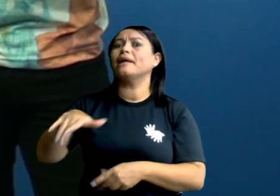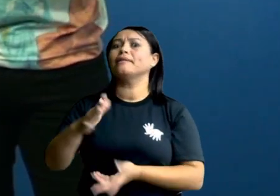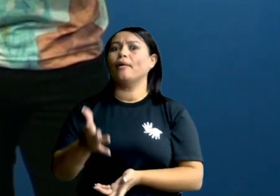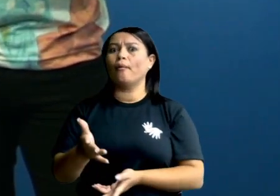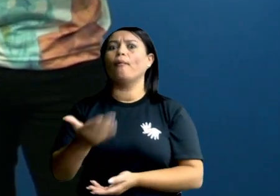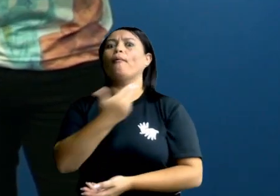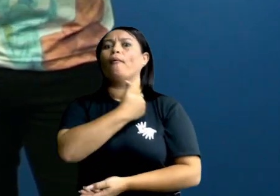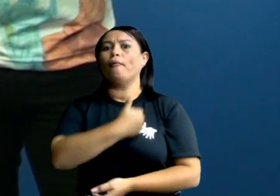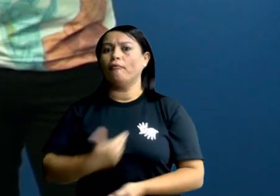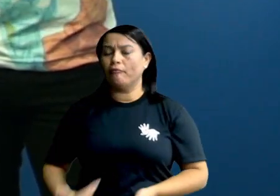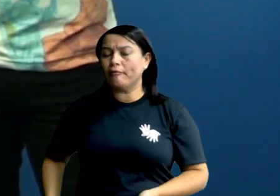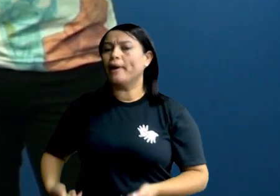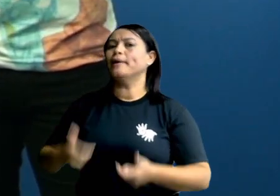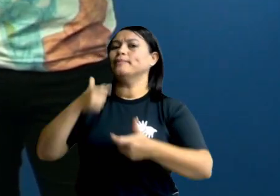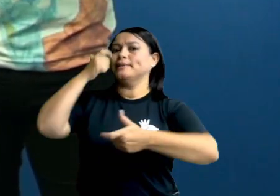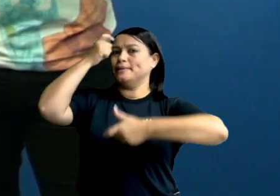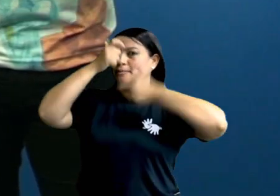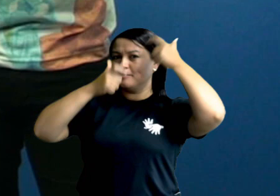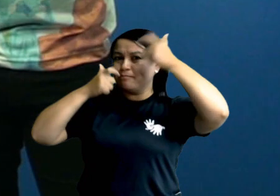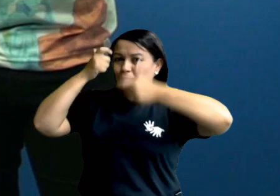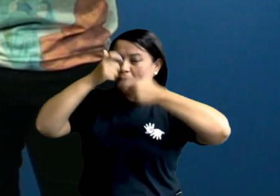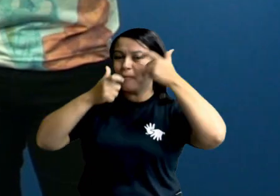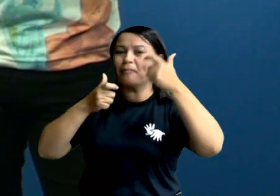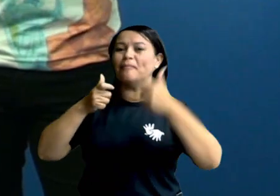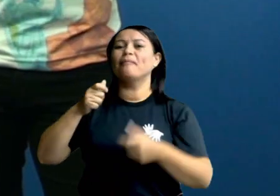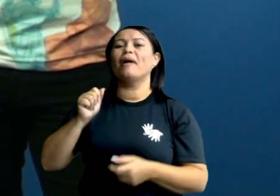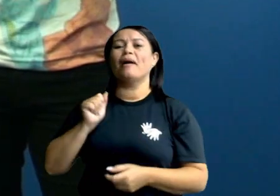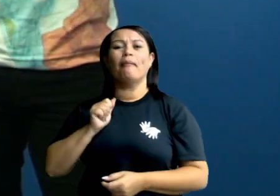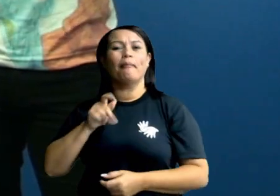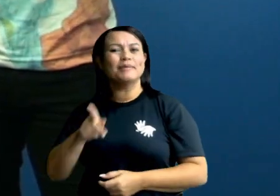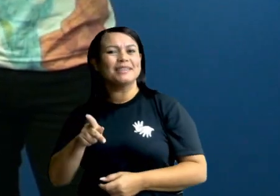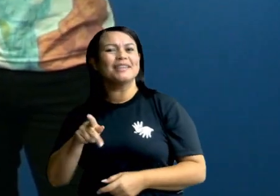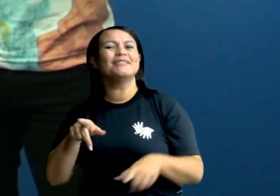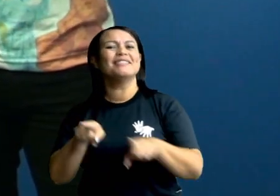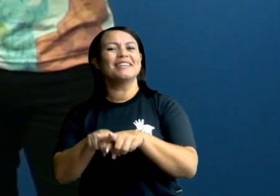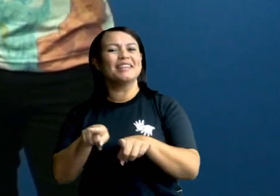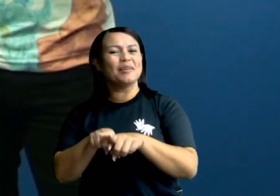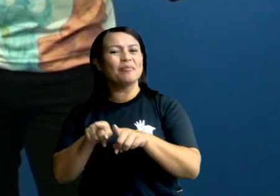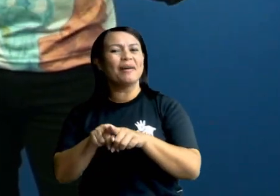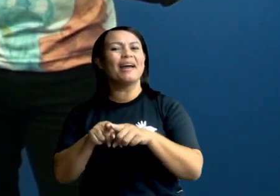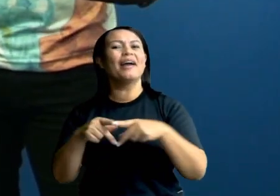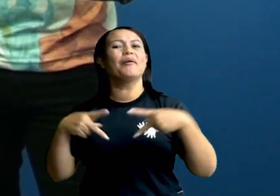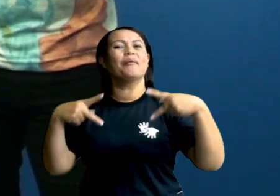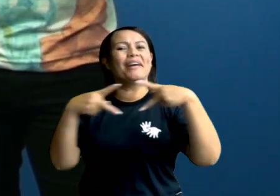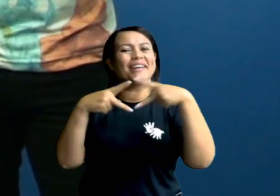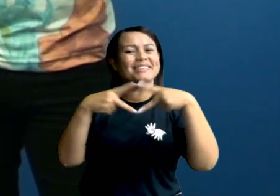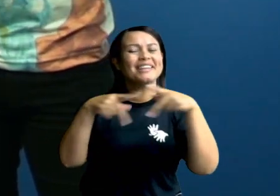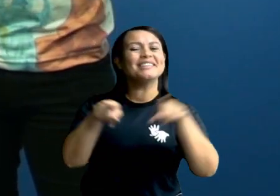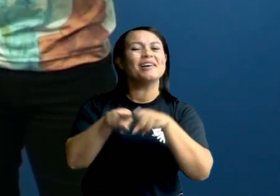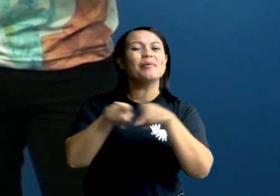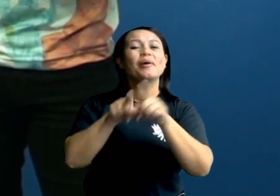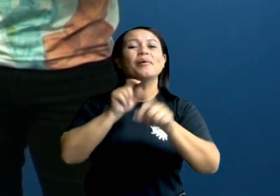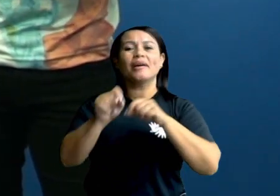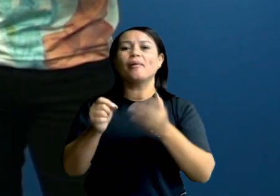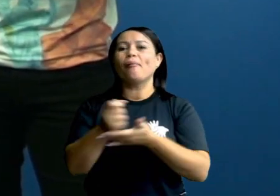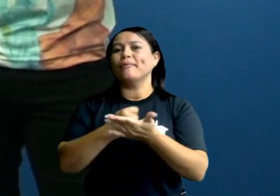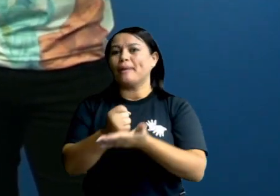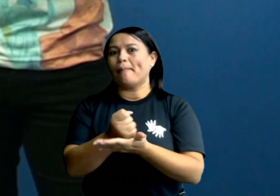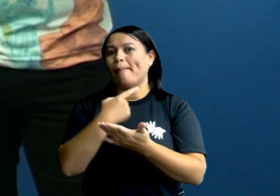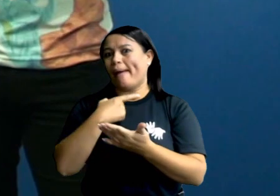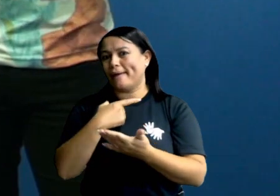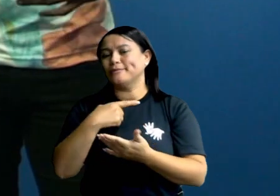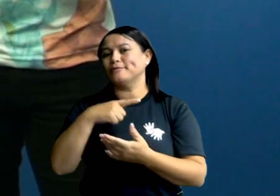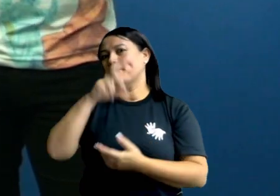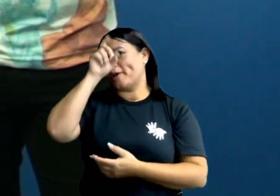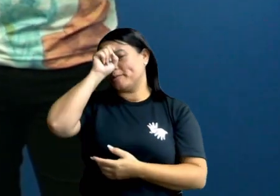mais aposentadorias, né? Se preocupar com a questão da previdência, com também a questão médico-hospitalar, até porque você, numa fase